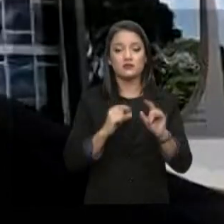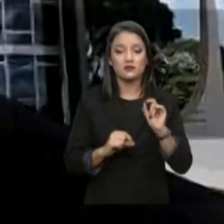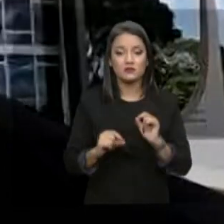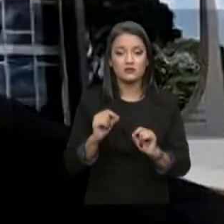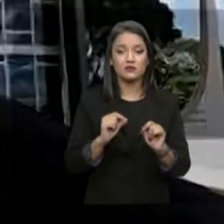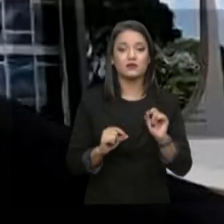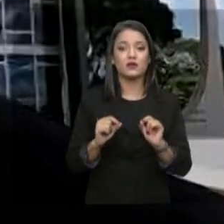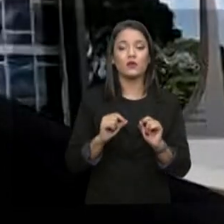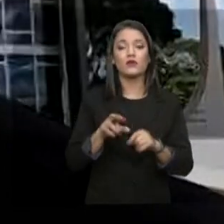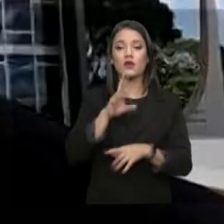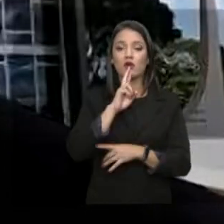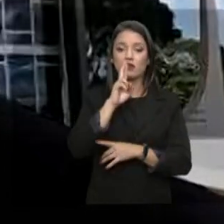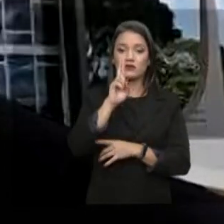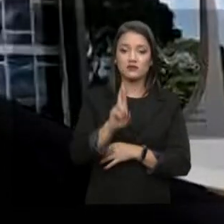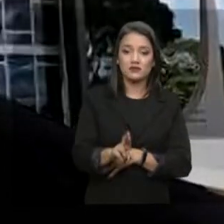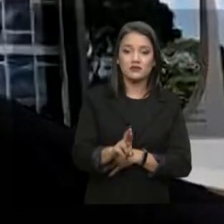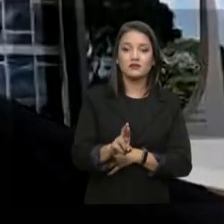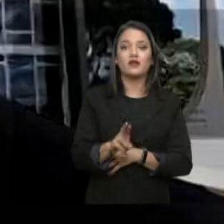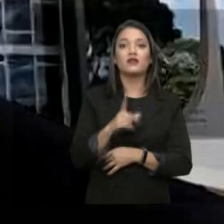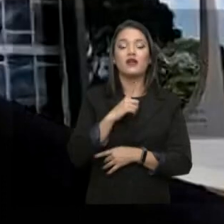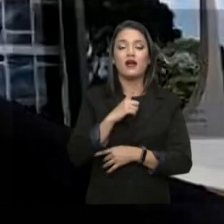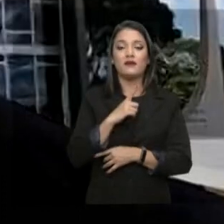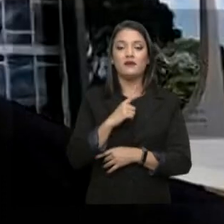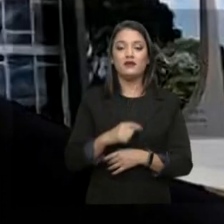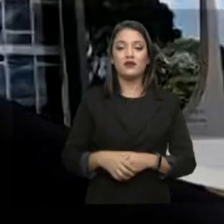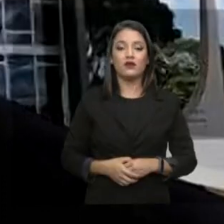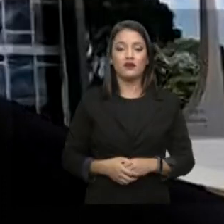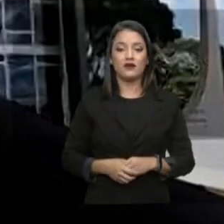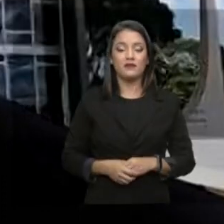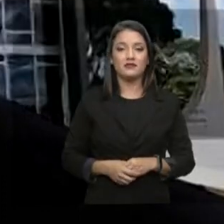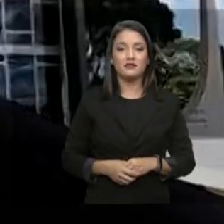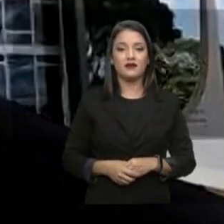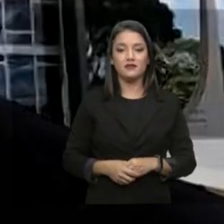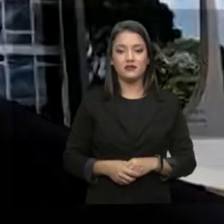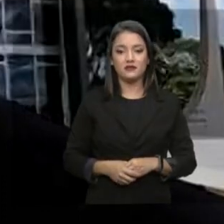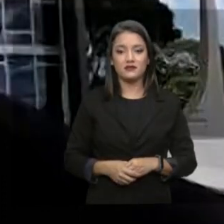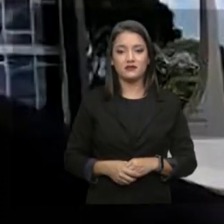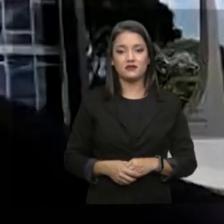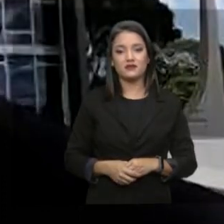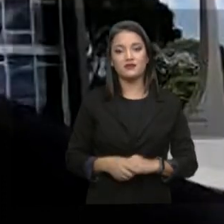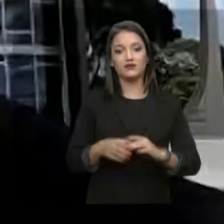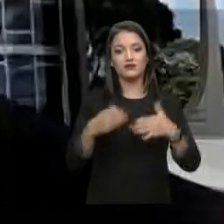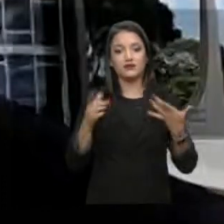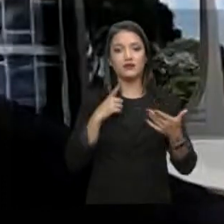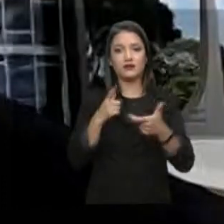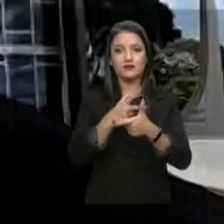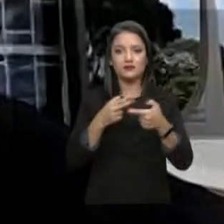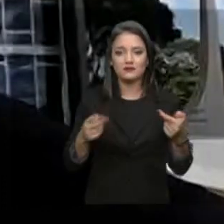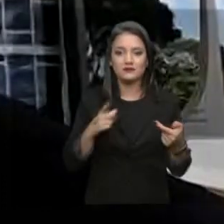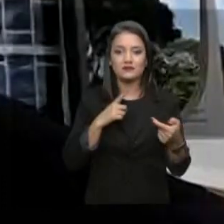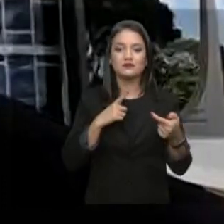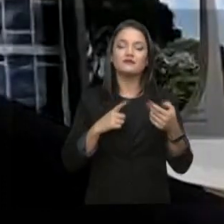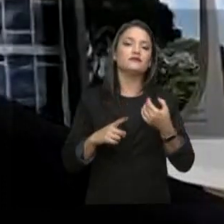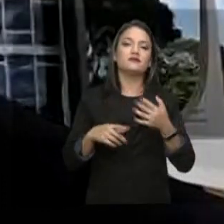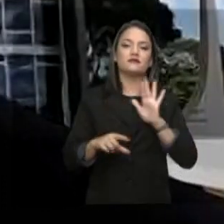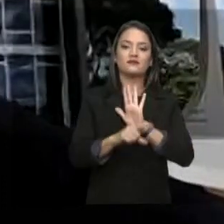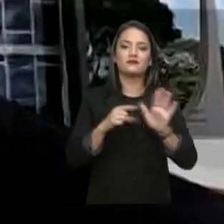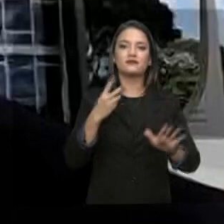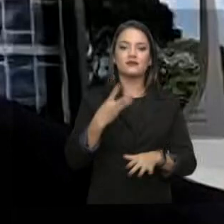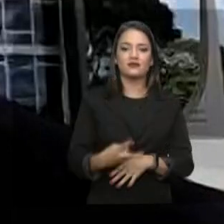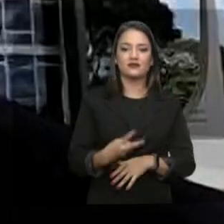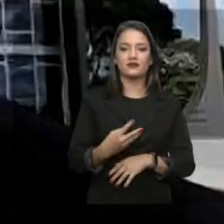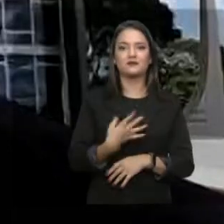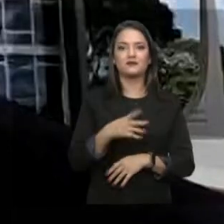vou proclamar o resultado no sentido de tendo havido empate em relação ao provimento do agravo, nos termos do parágrafo 3º do artigo 150 do regimento